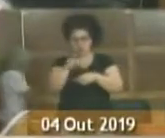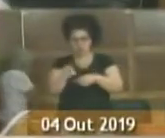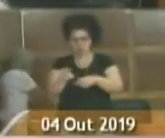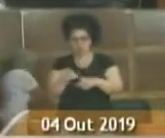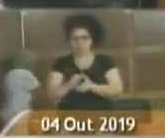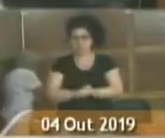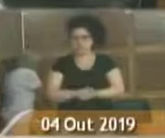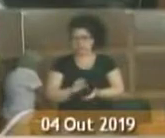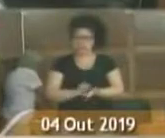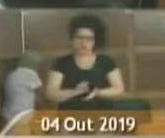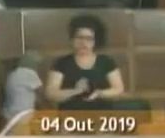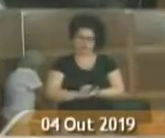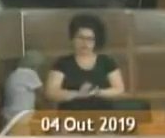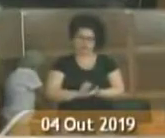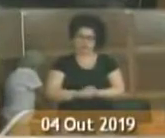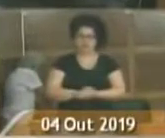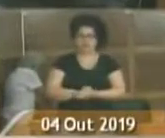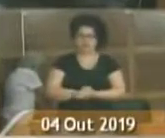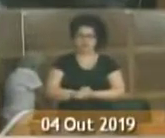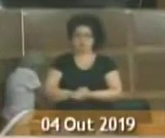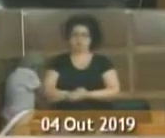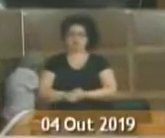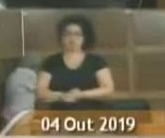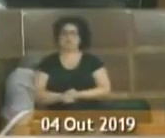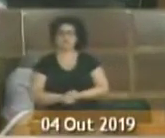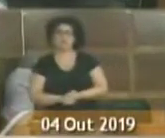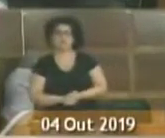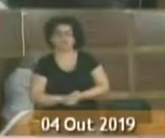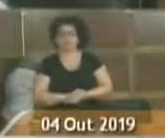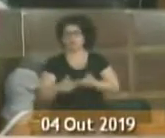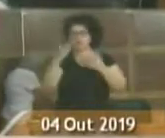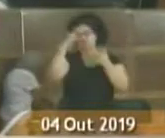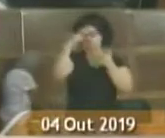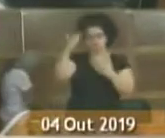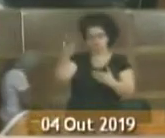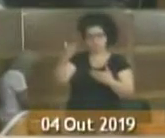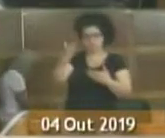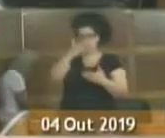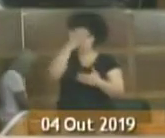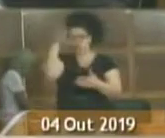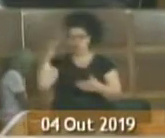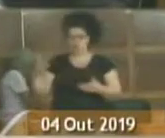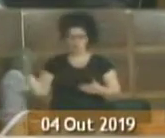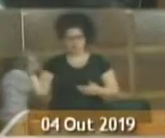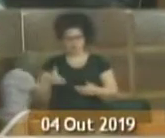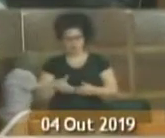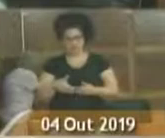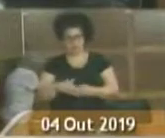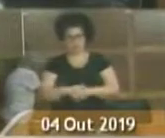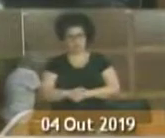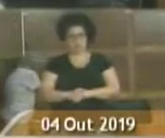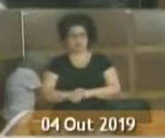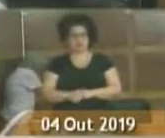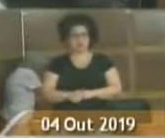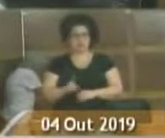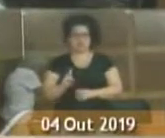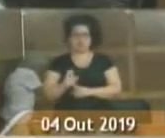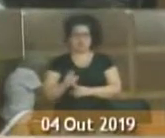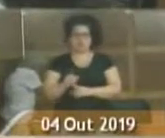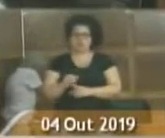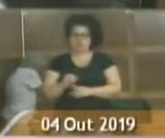Essa é a verdade. Essa é a verdade. Né? Então, agradecer o pessoal da zoonose aí, a Denise Jordão,